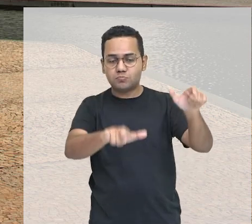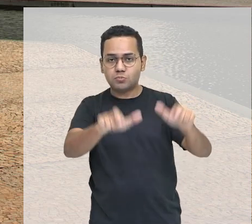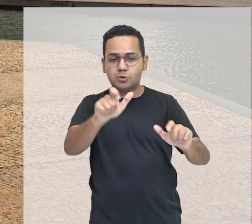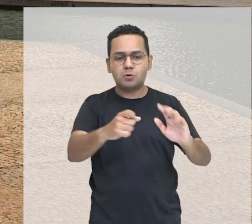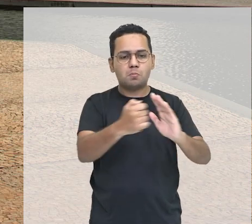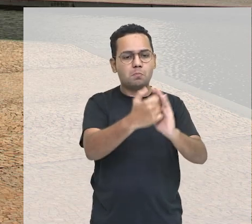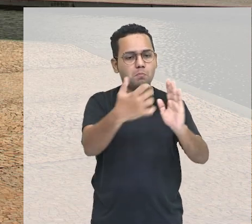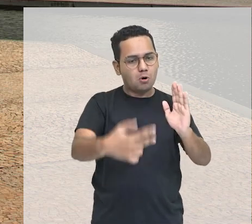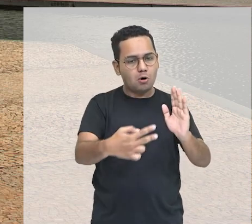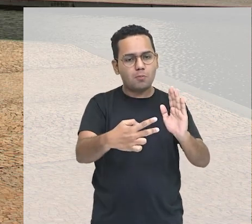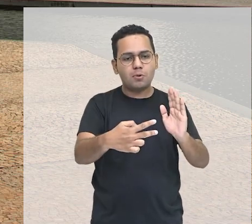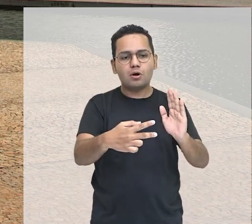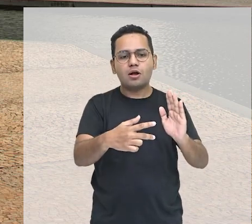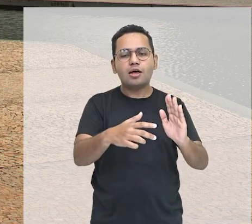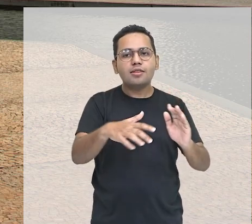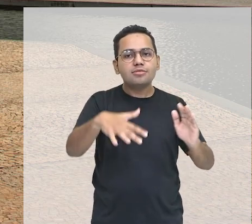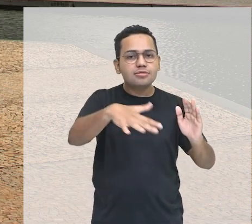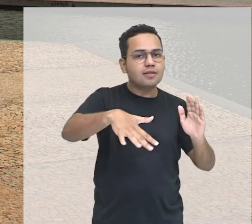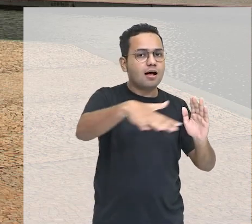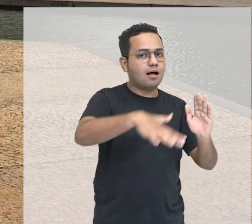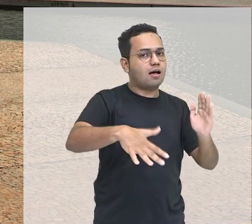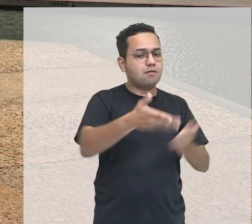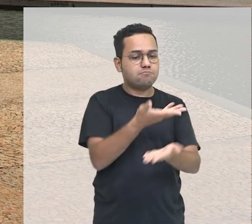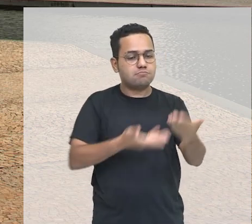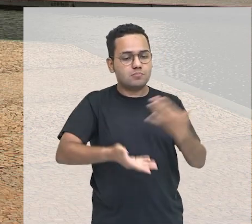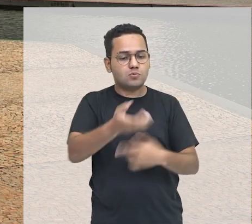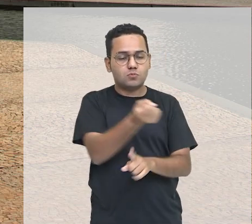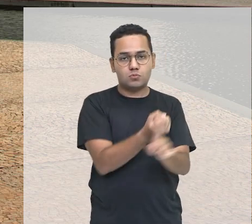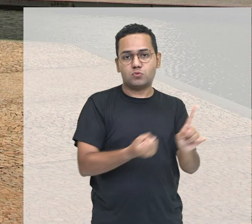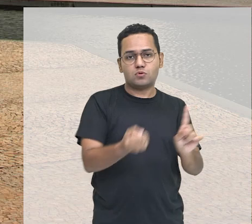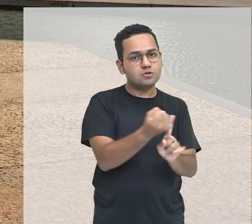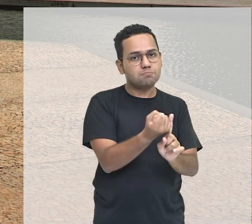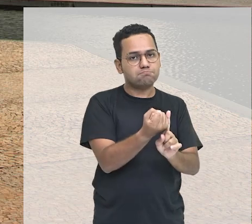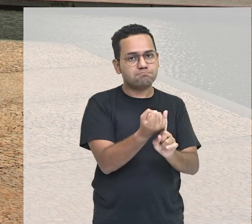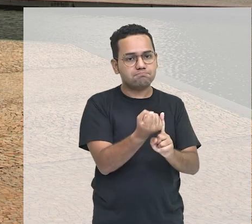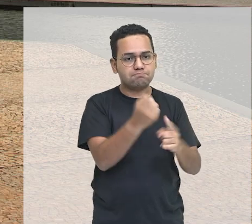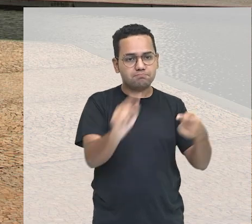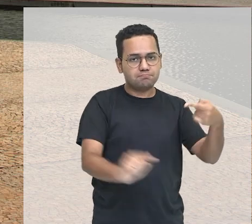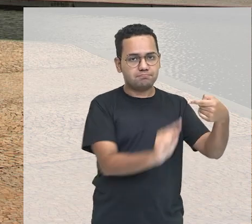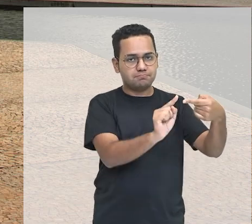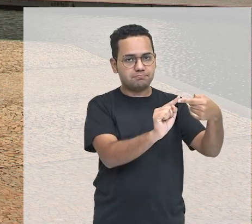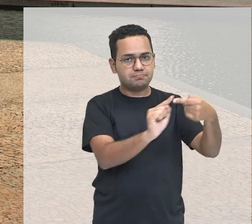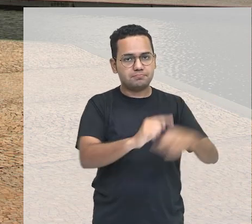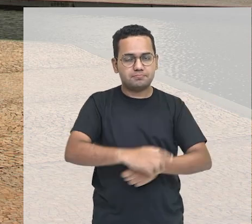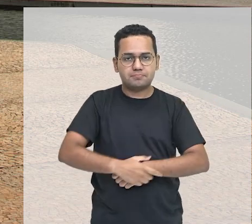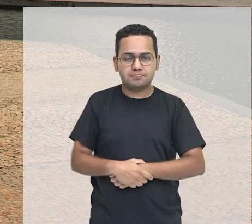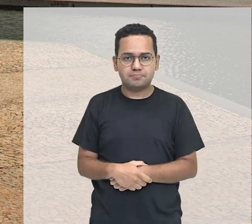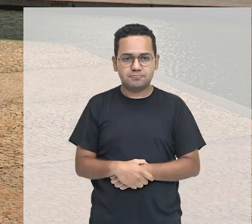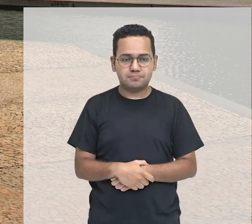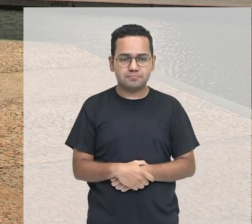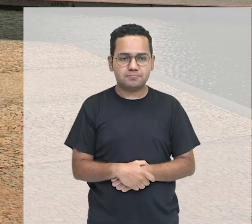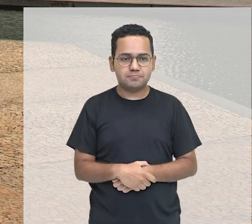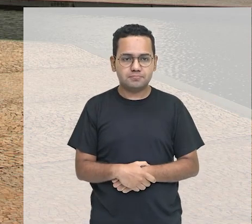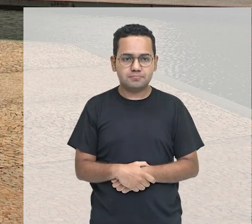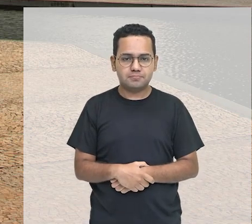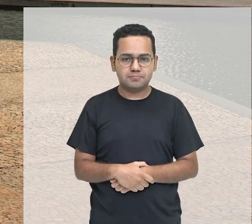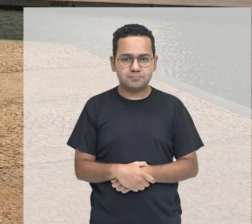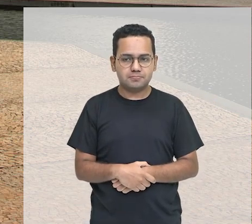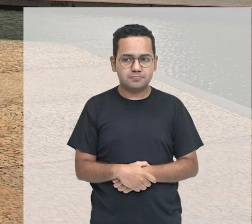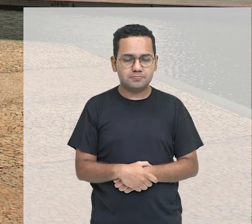em determinada relação social. Não é isso? Muito bem.